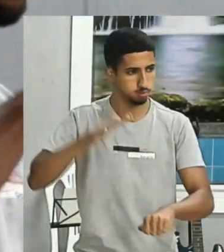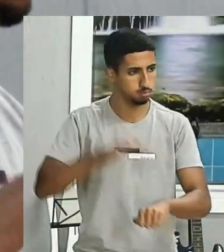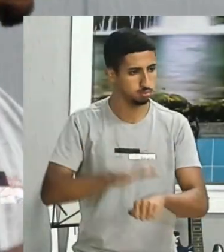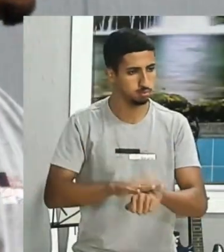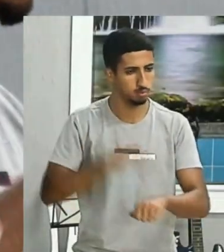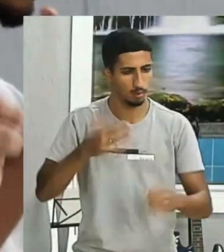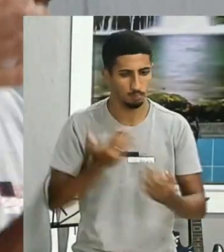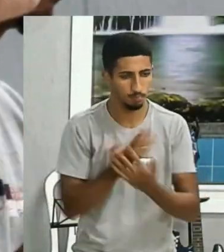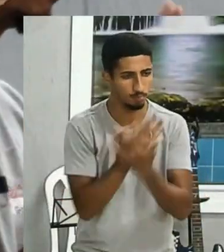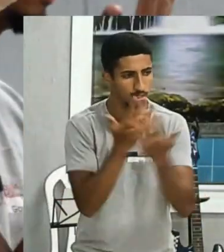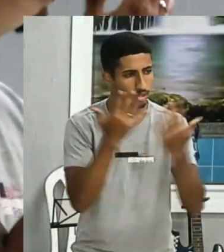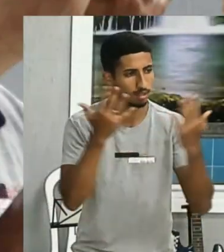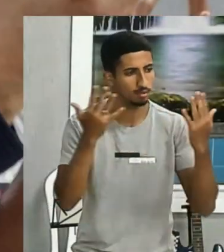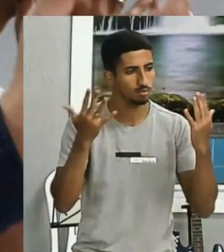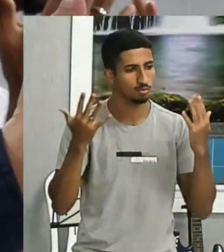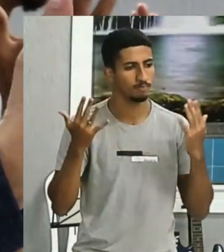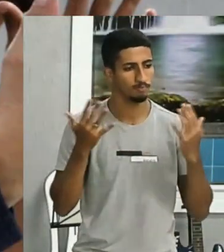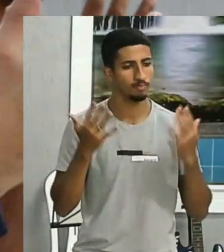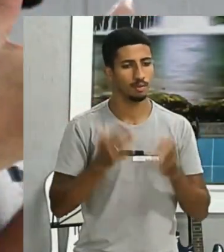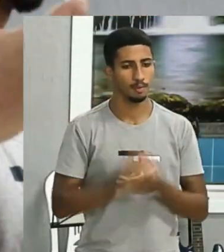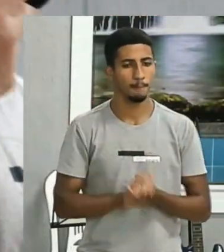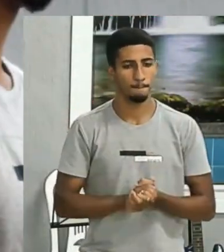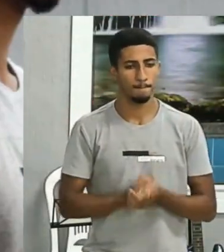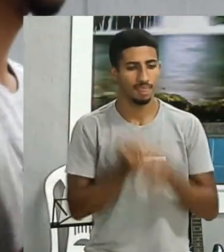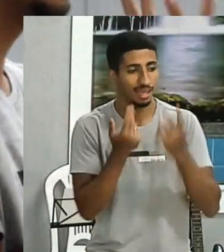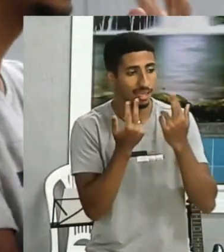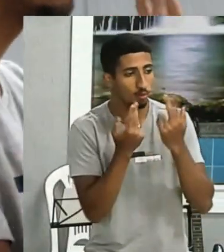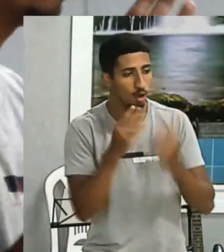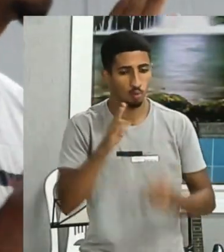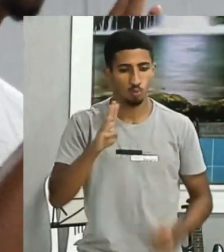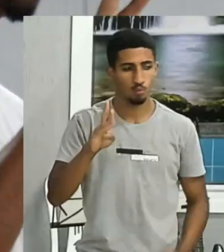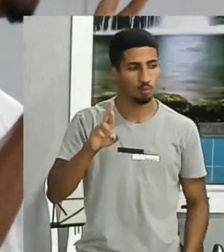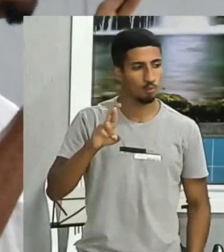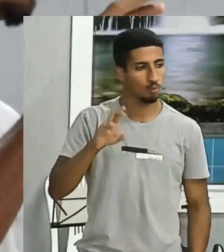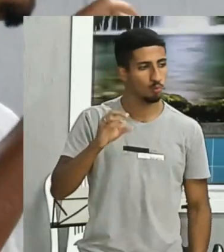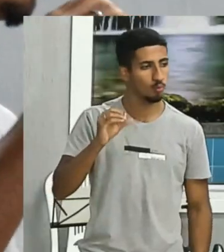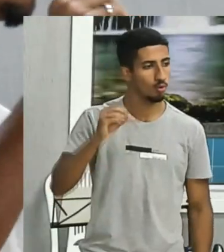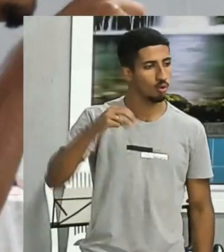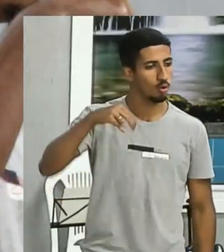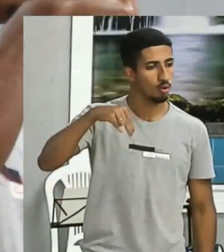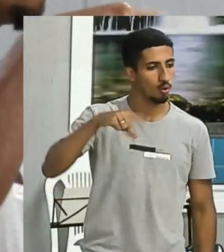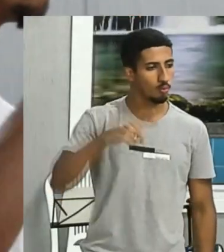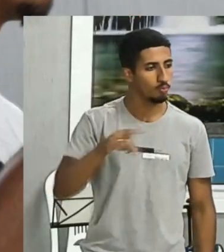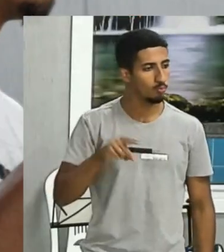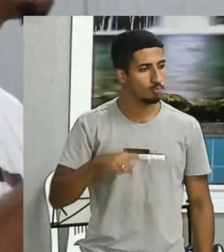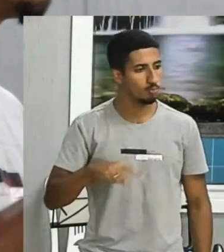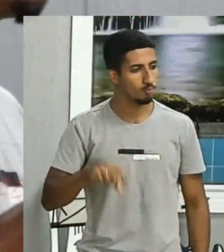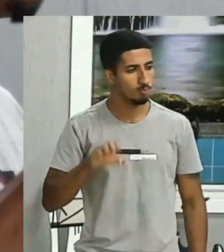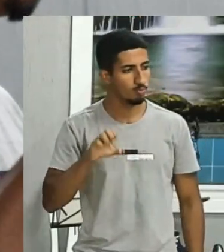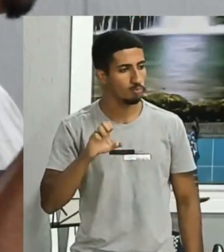Algumas versões vão dizer como bronze, que talvez seja melhor.